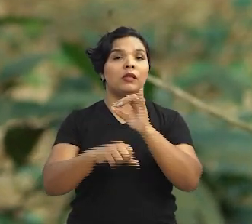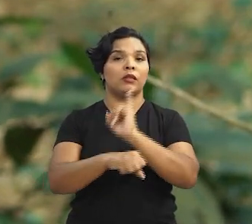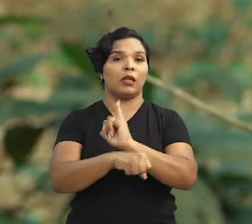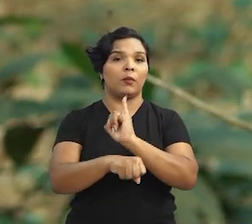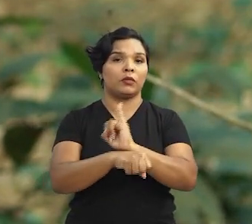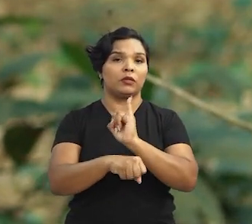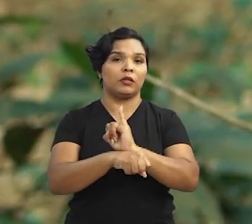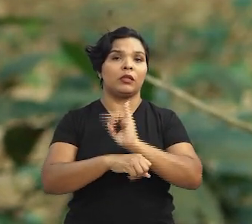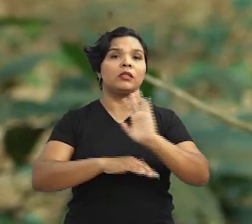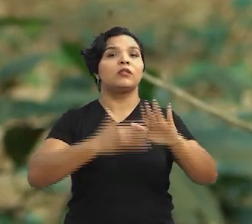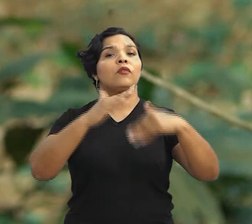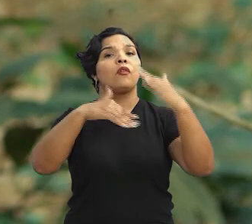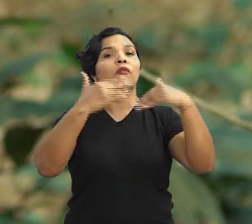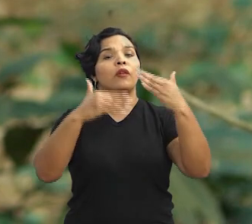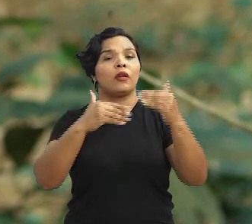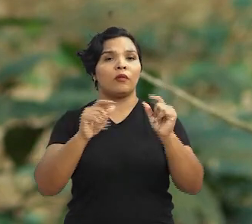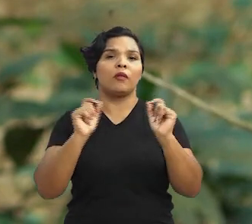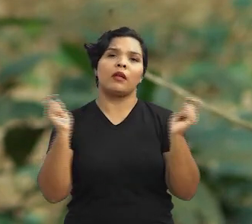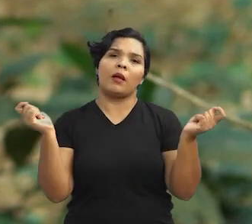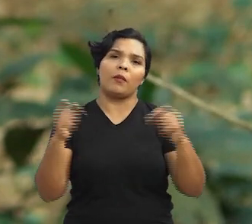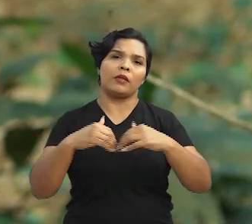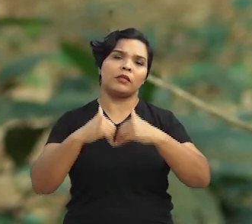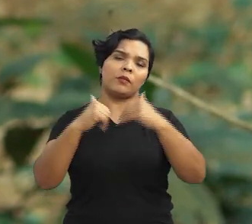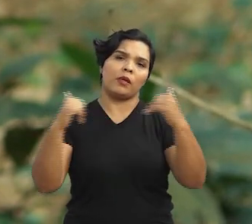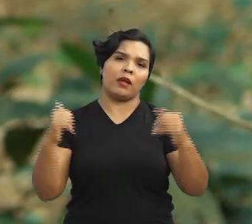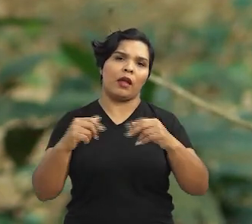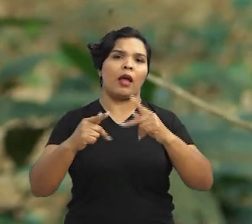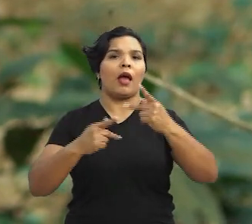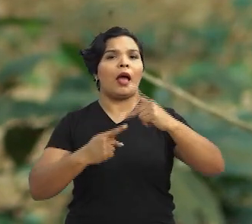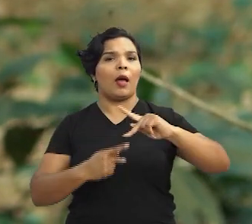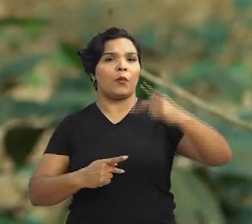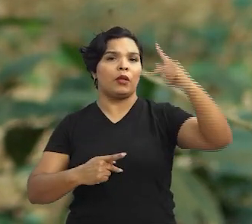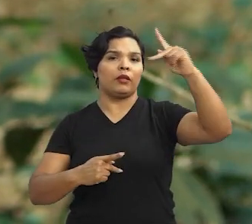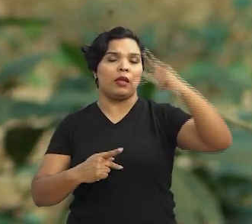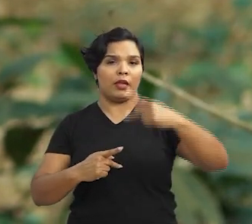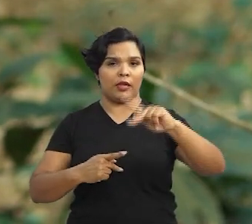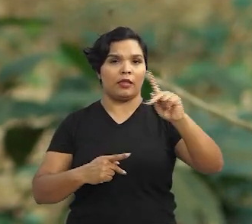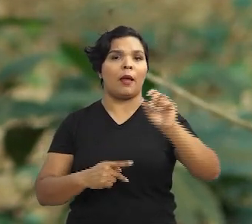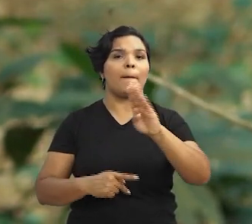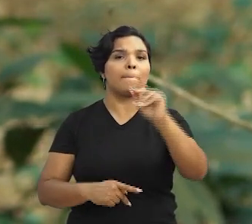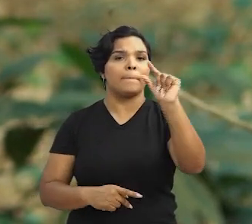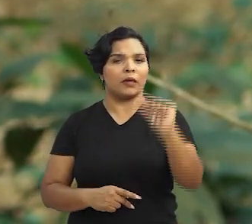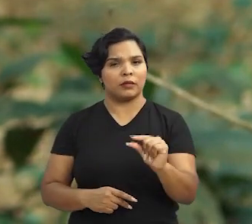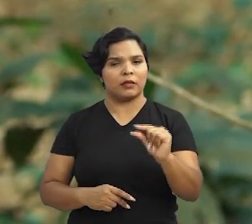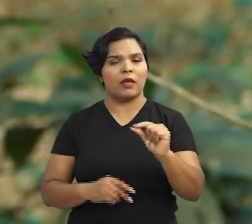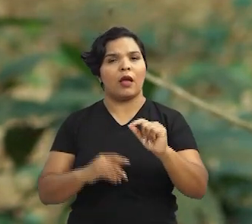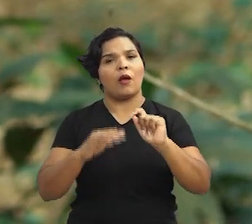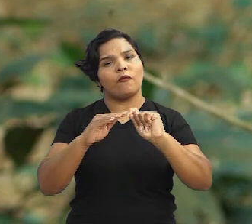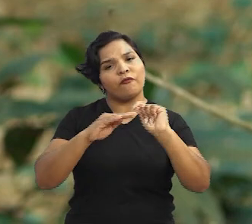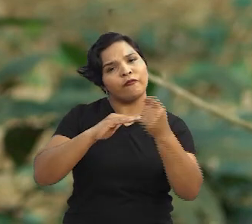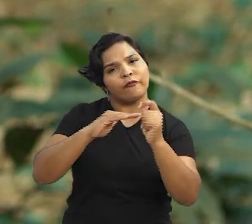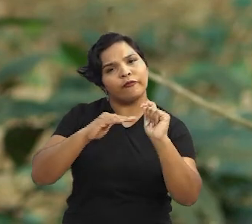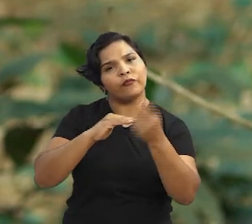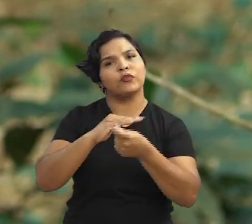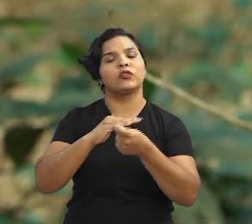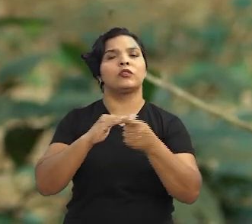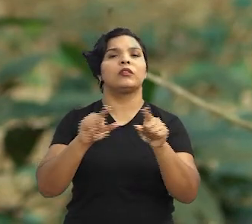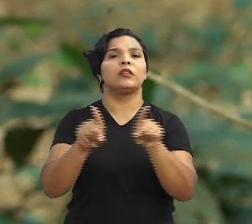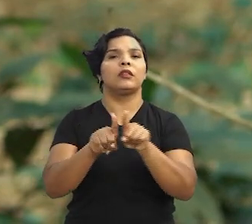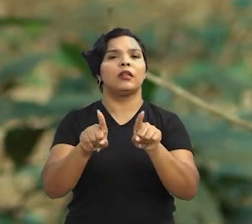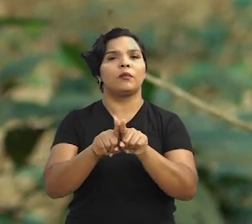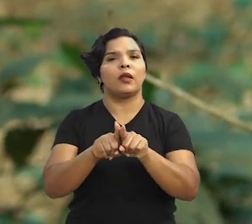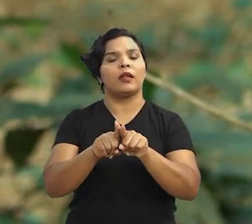da Bahia, campus de Itapetinga, desenvolveram uma coluna capaz de separar uma proteína que tem alto teor bactericida,